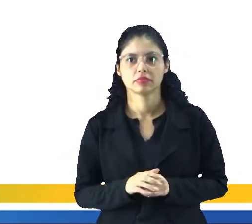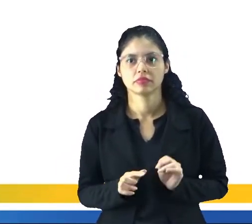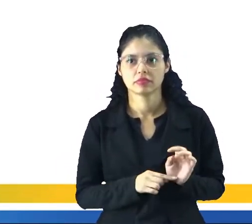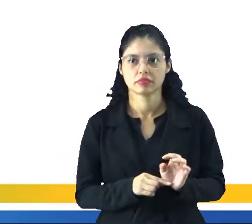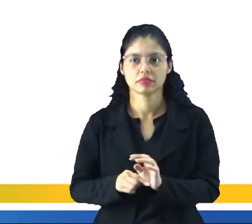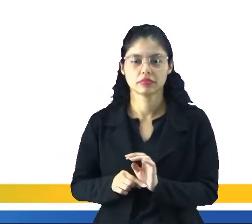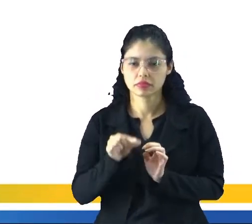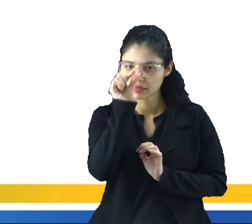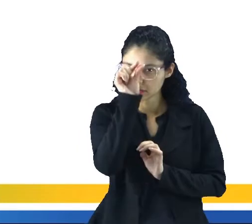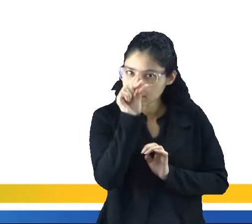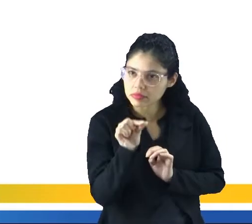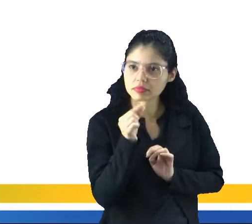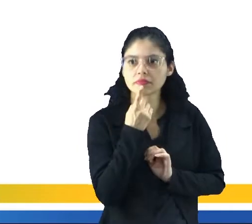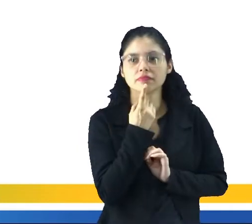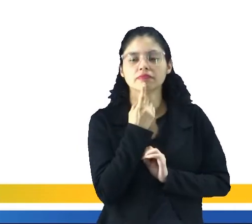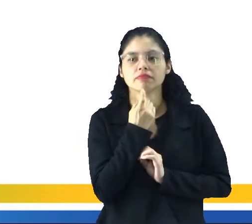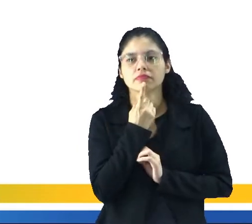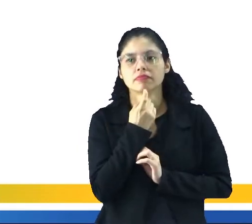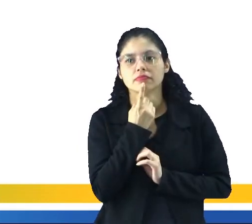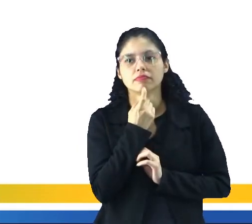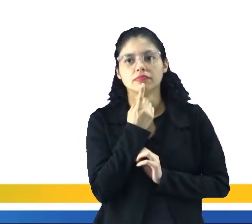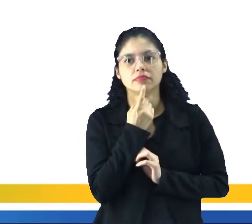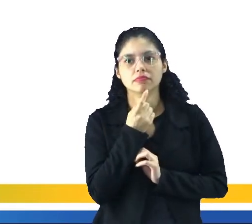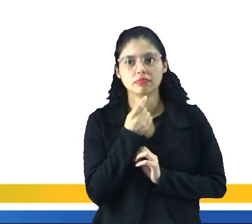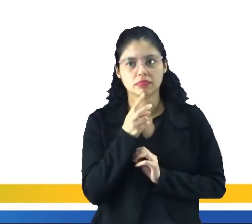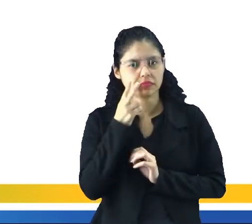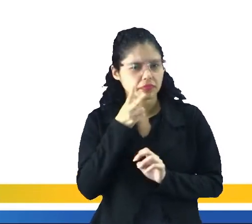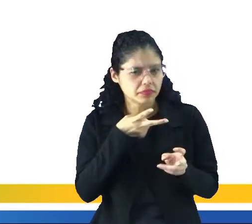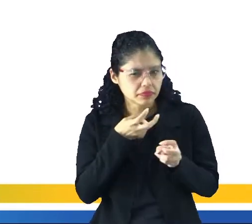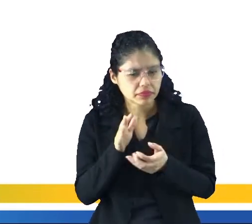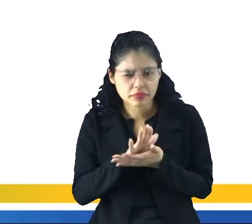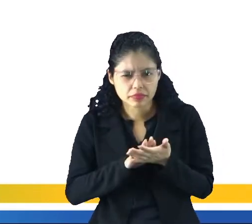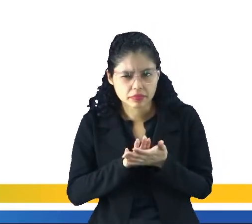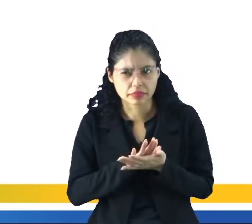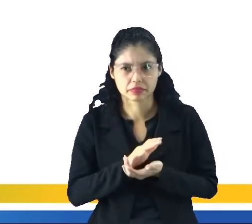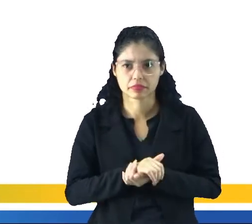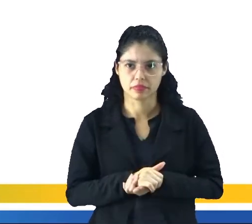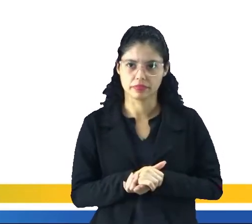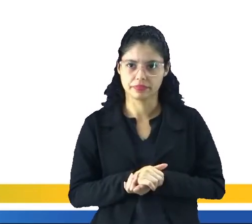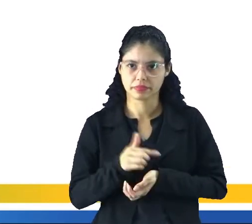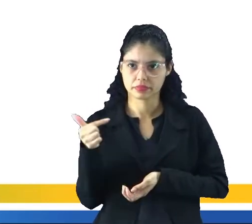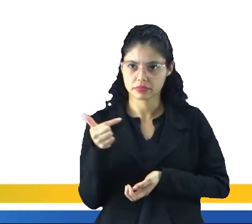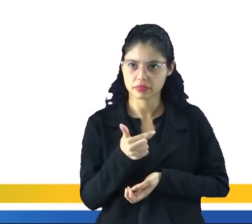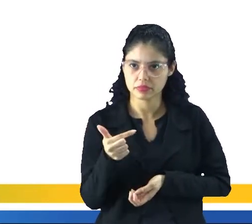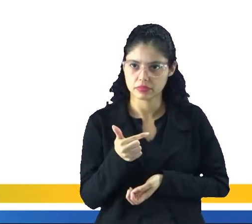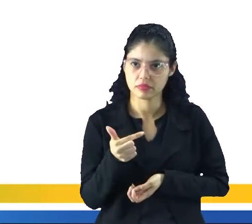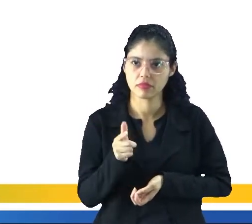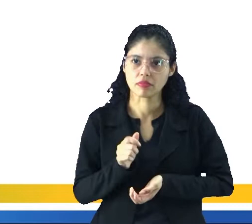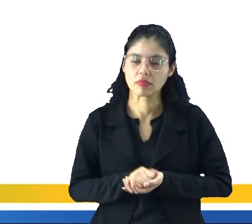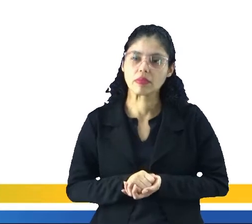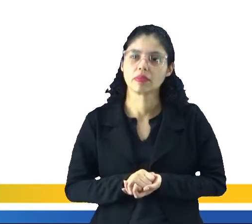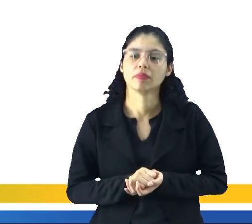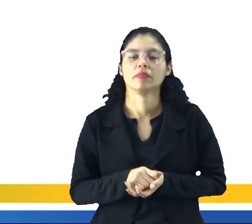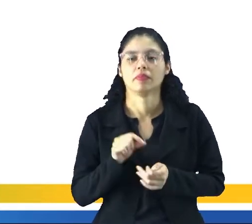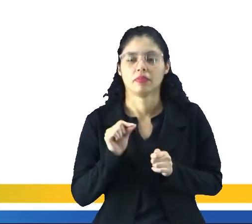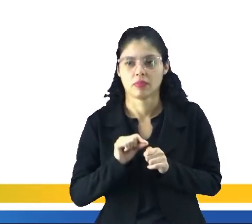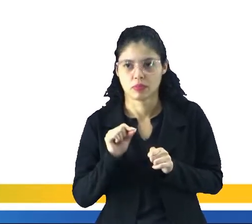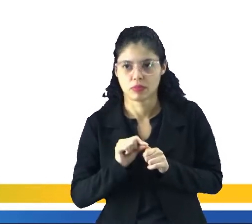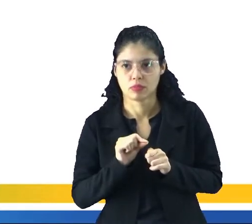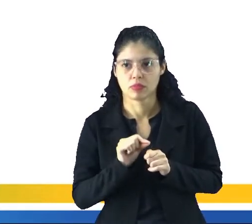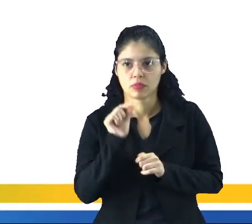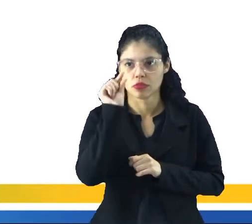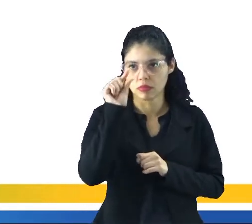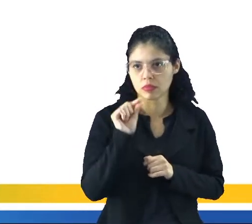essa faixa aí vermelha, que é quase imperceptível na imagem. O segundo estado, formado por essa